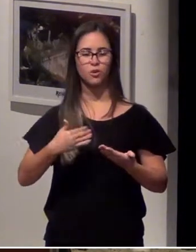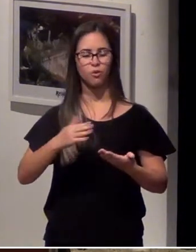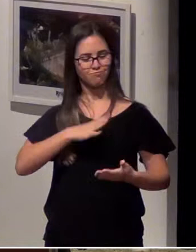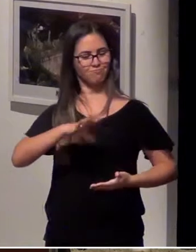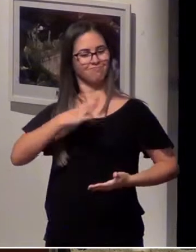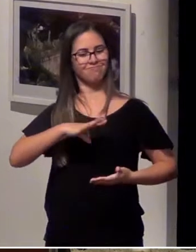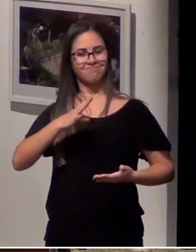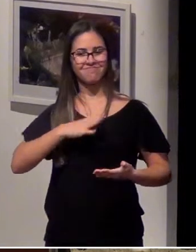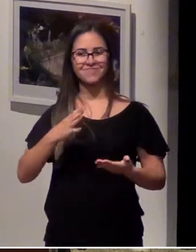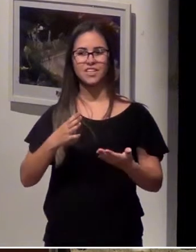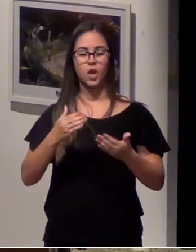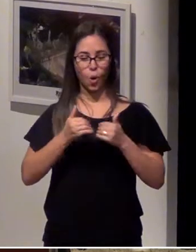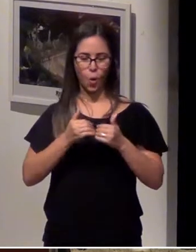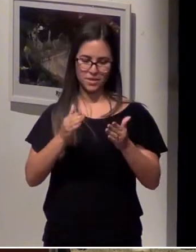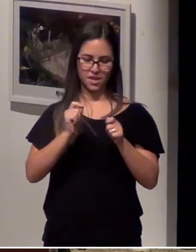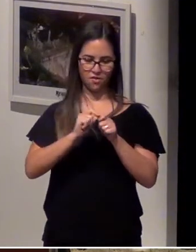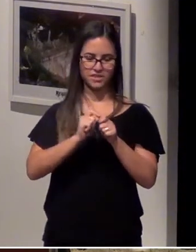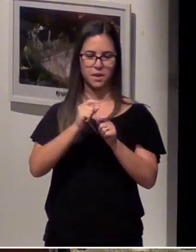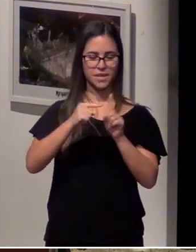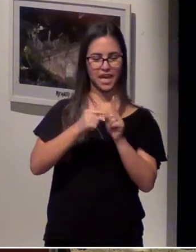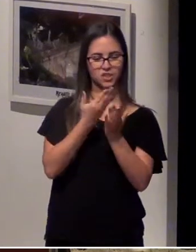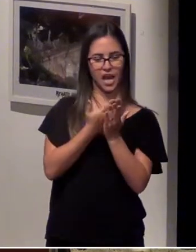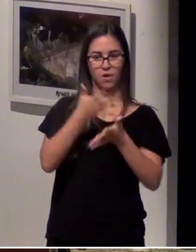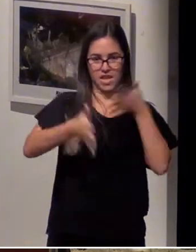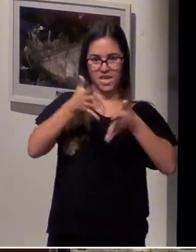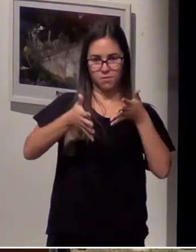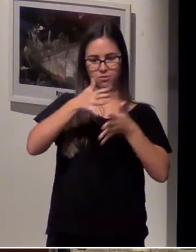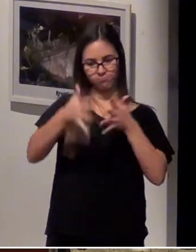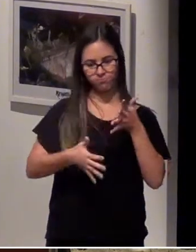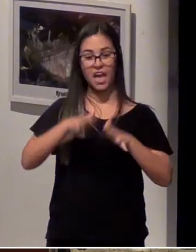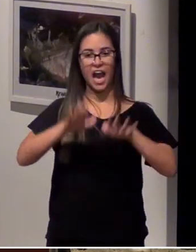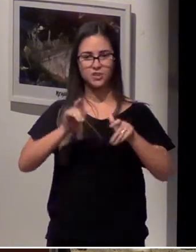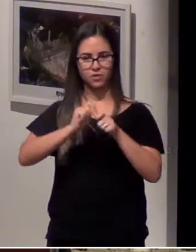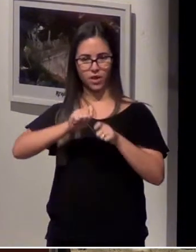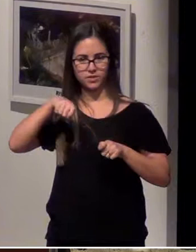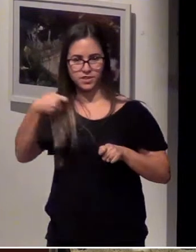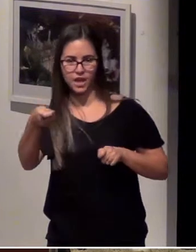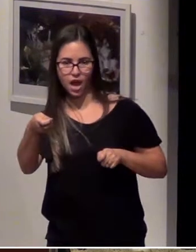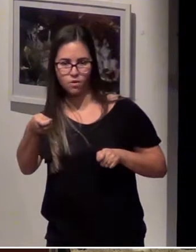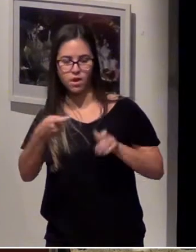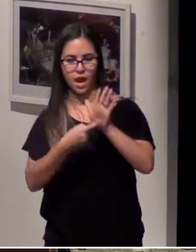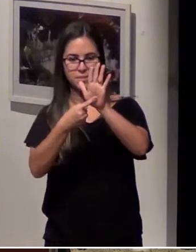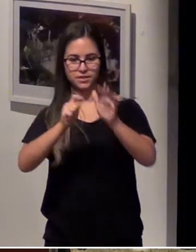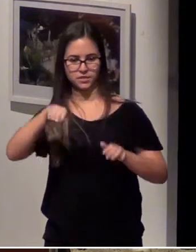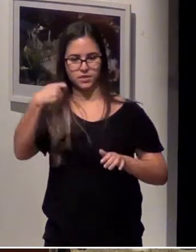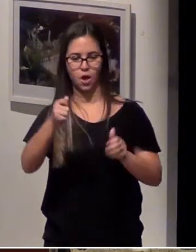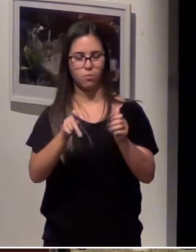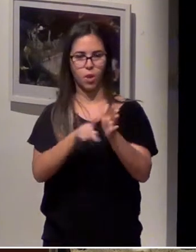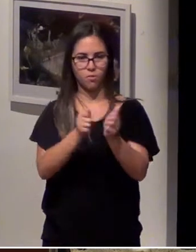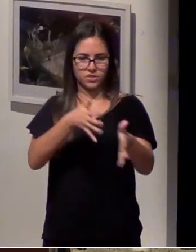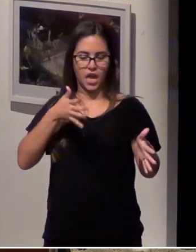estou dando parte da minha aula em Libras, às vezes eu faço um sinal, por exemplo, um sinal de